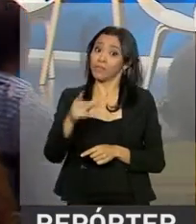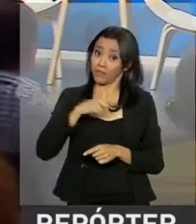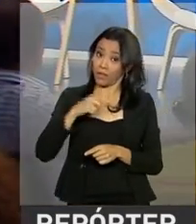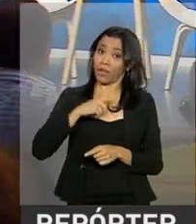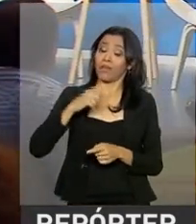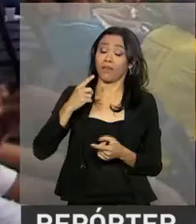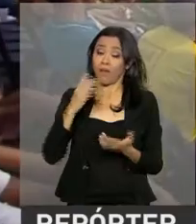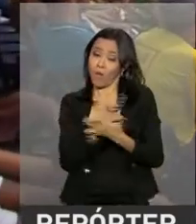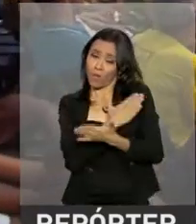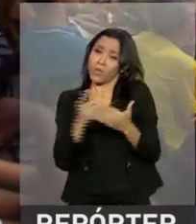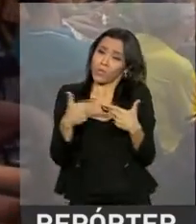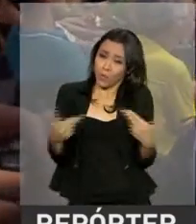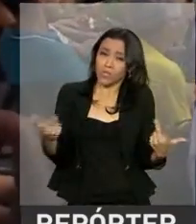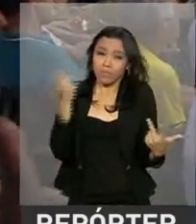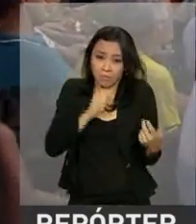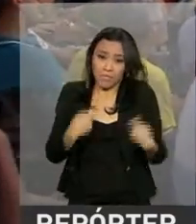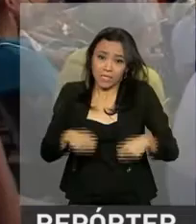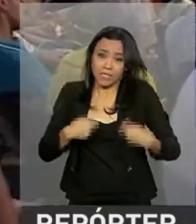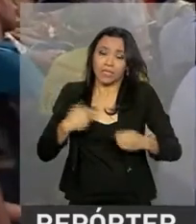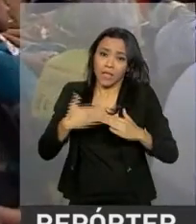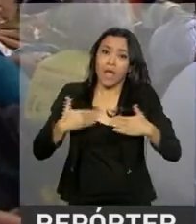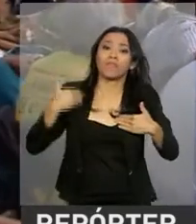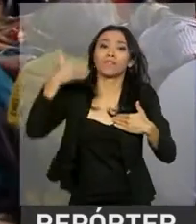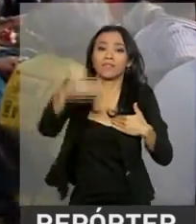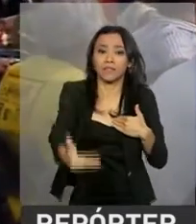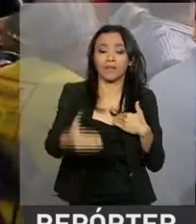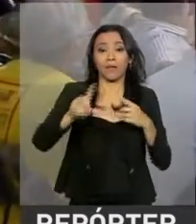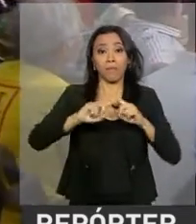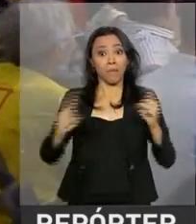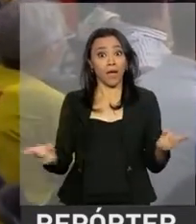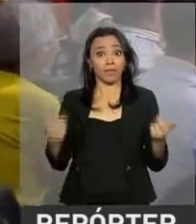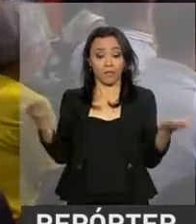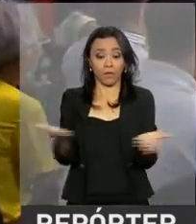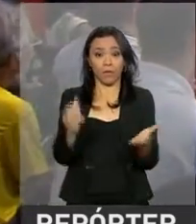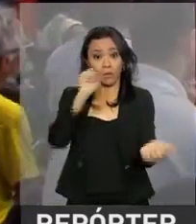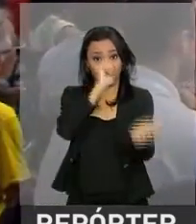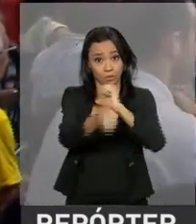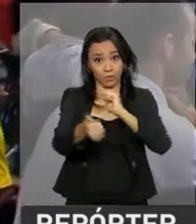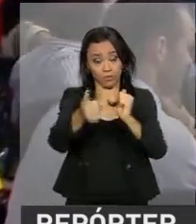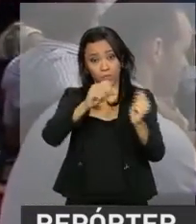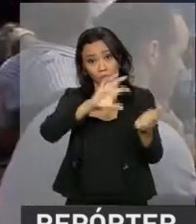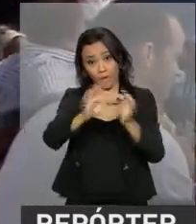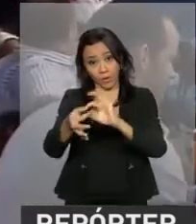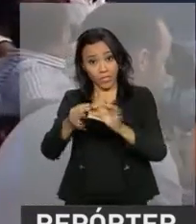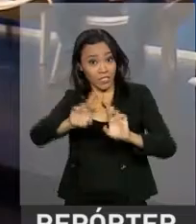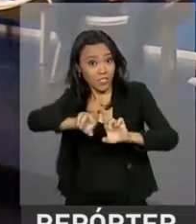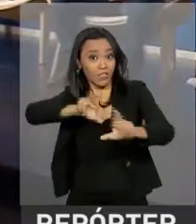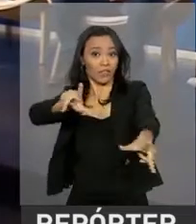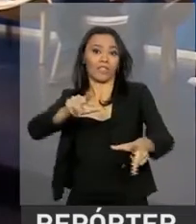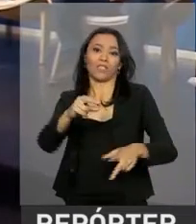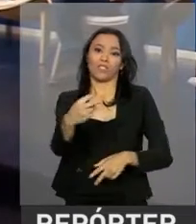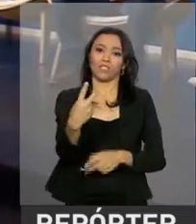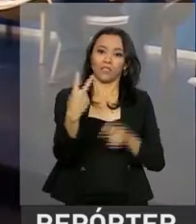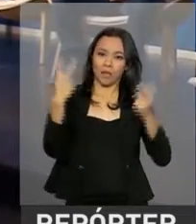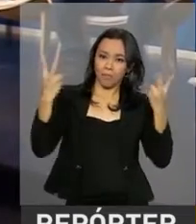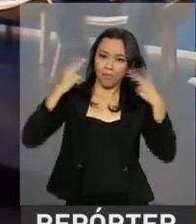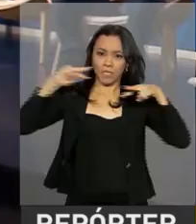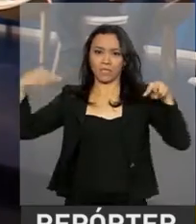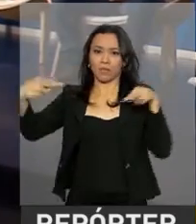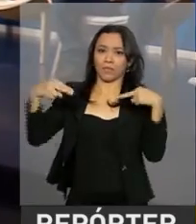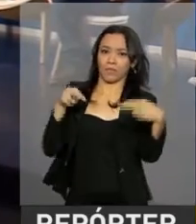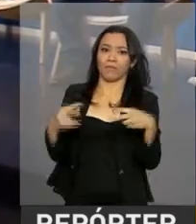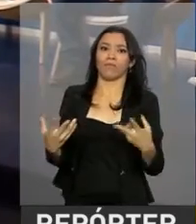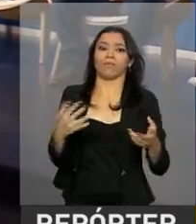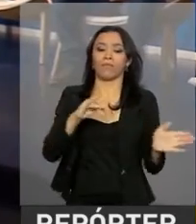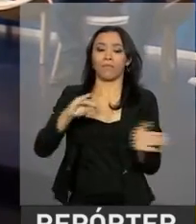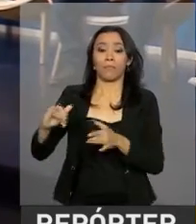coisa é certa: o esporte será visto com outra perspectiva a partir de agora. A gente conseguiu dois legados